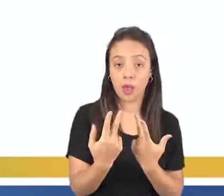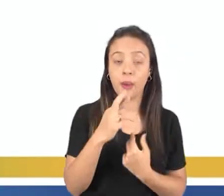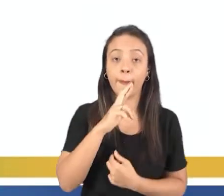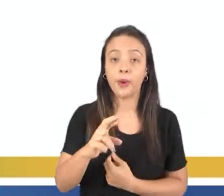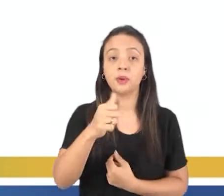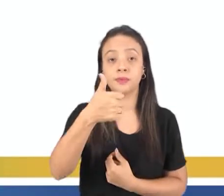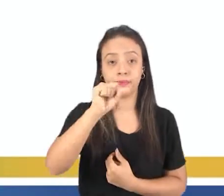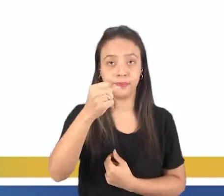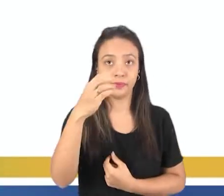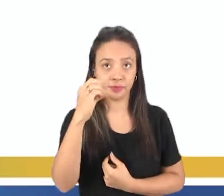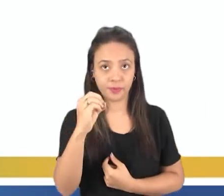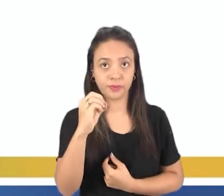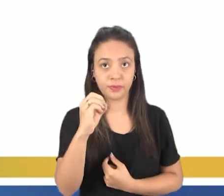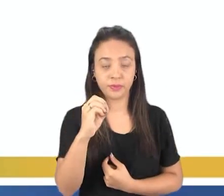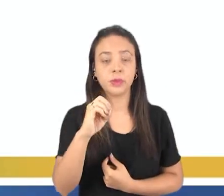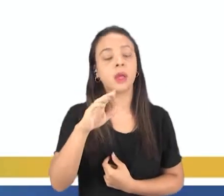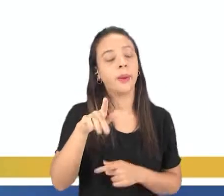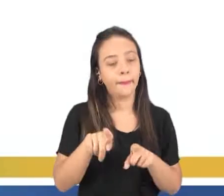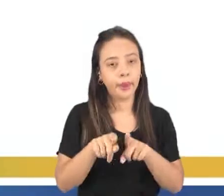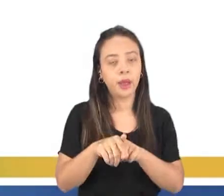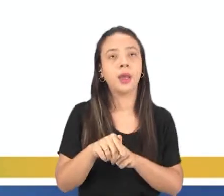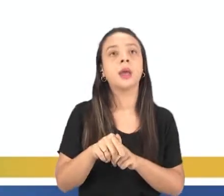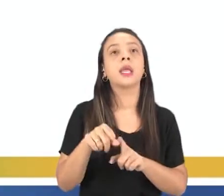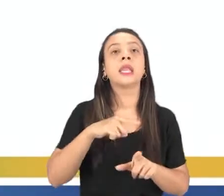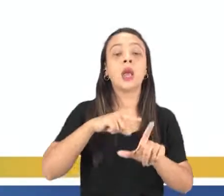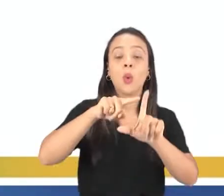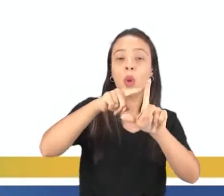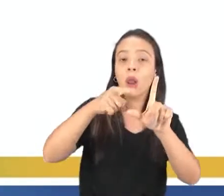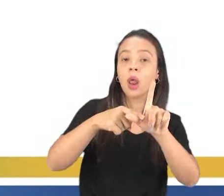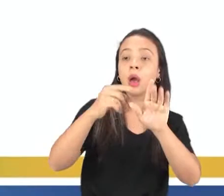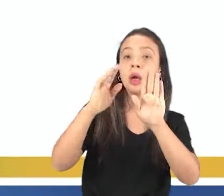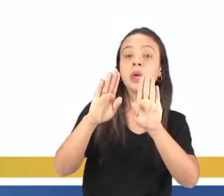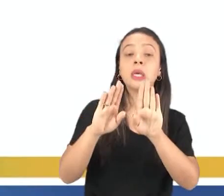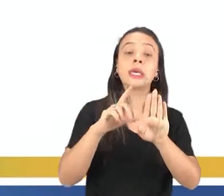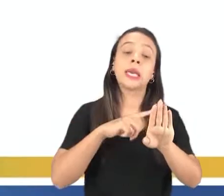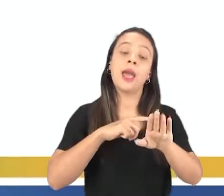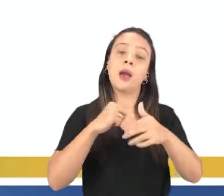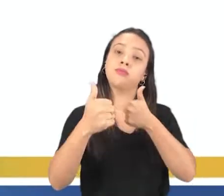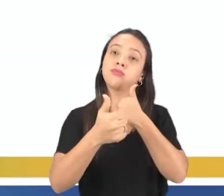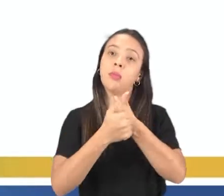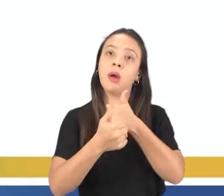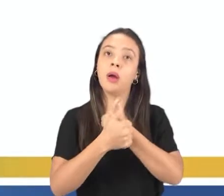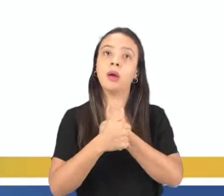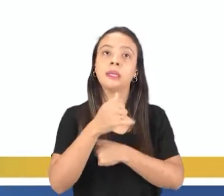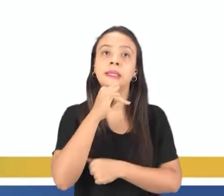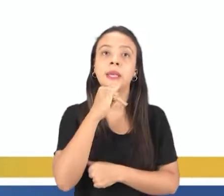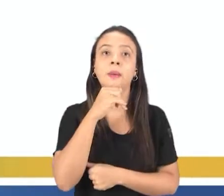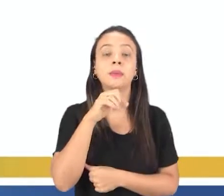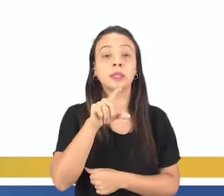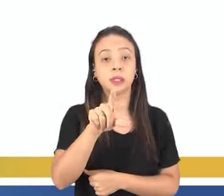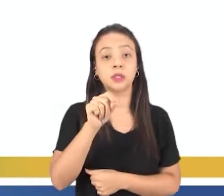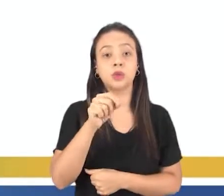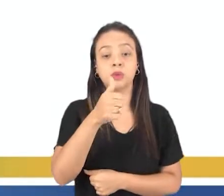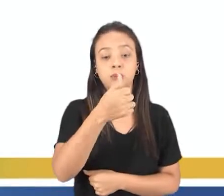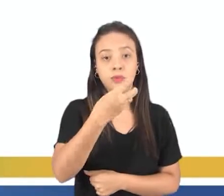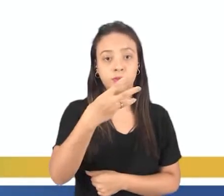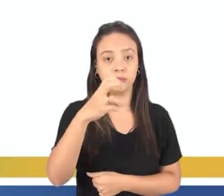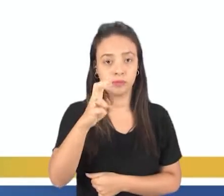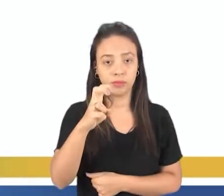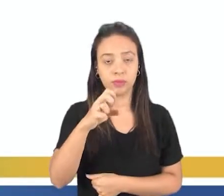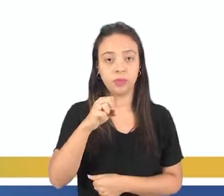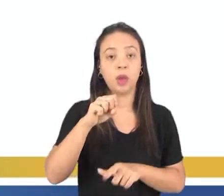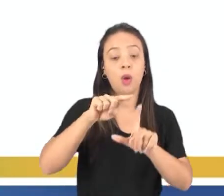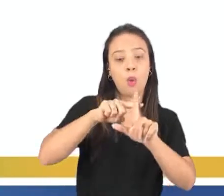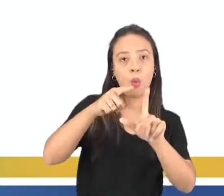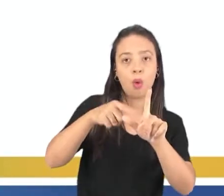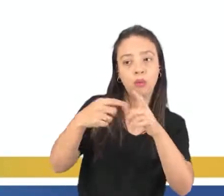180 graus. O que são adjacentes? São ângulos que estão ao lado, pessoal. Então, se tu pegar 135 graus, o ângulo que está ao